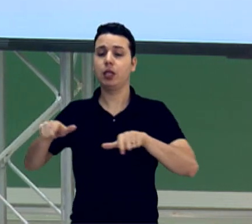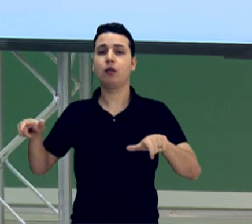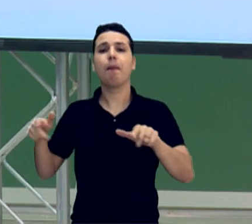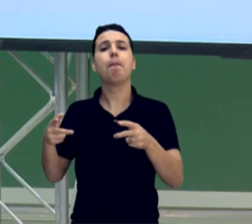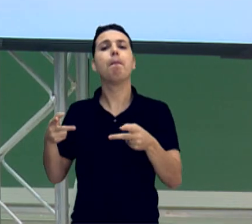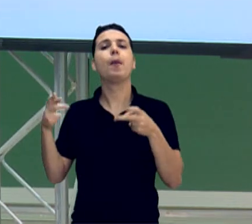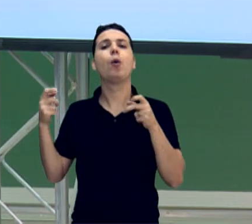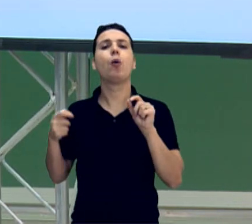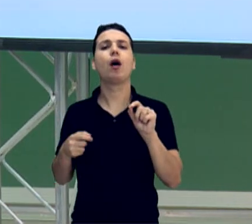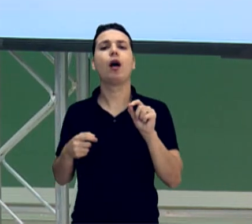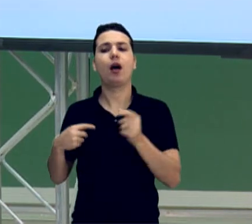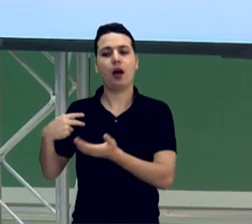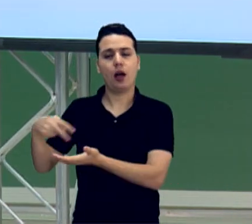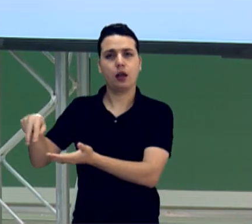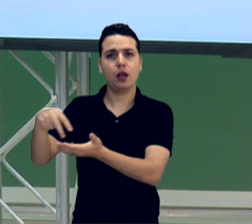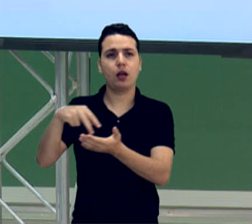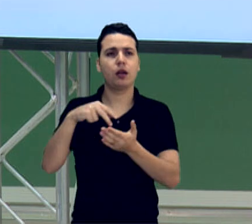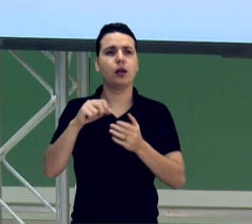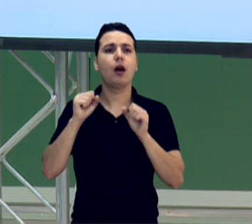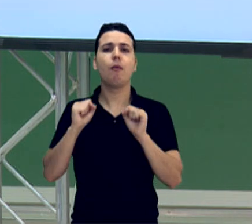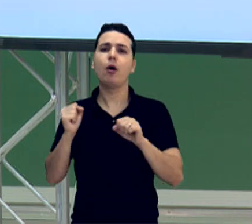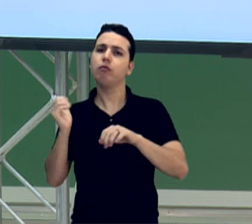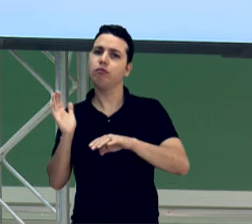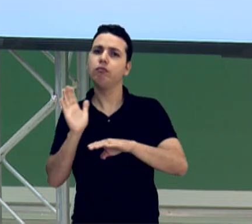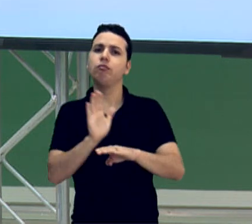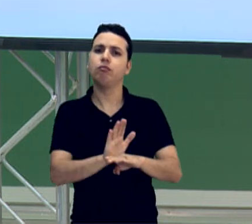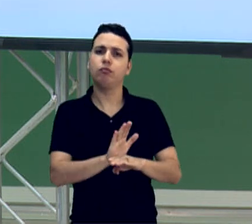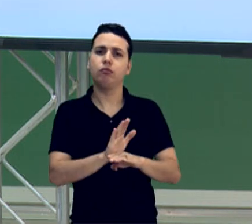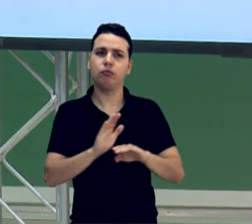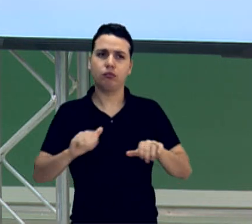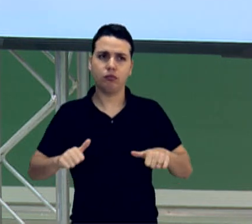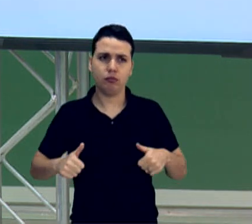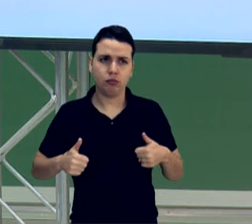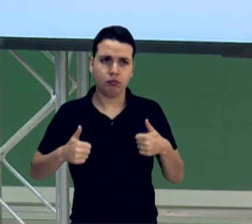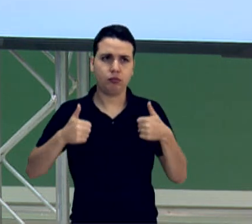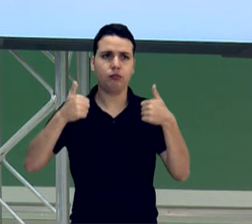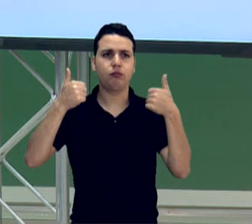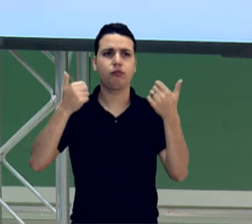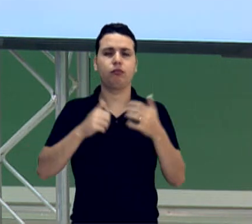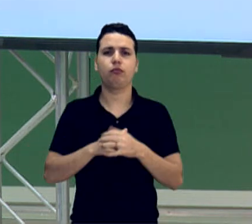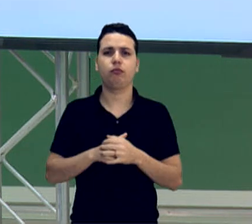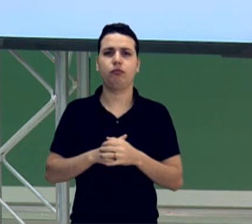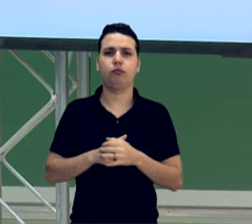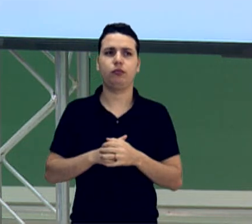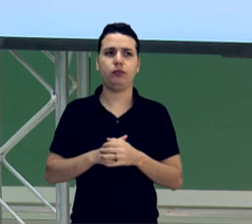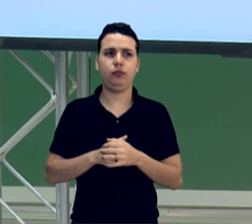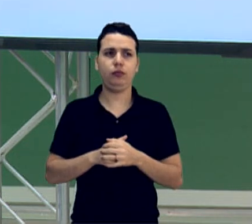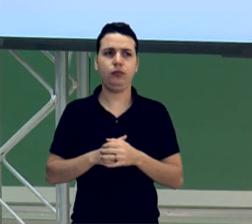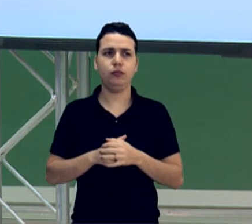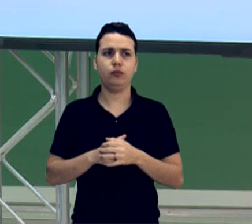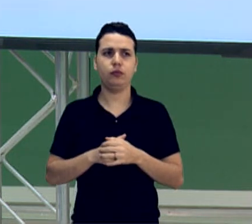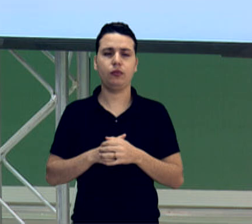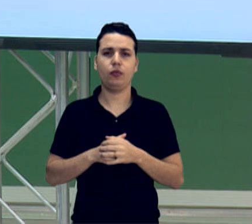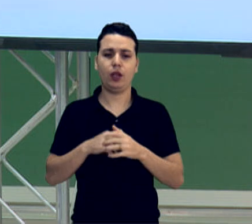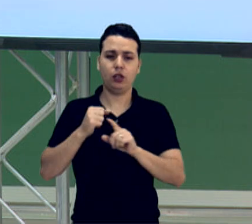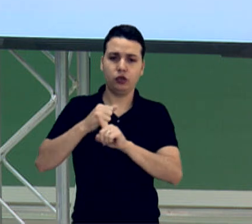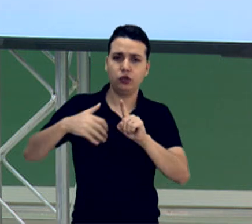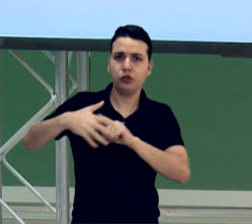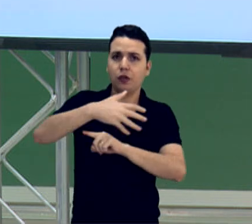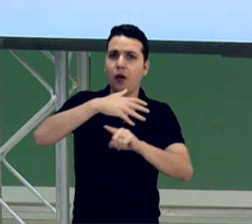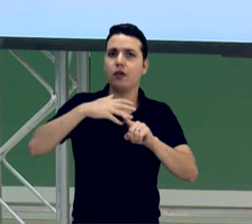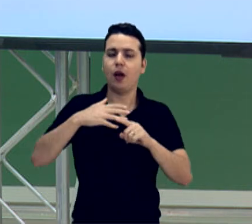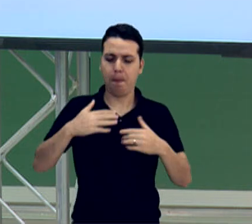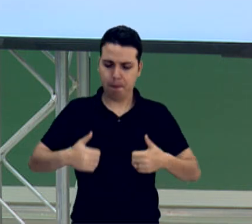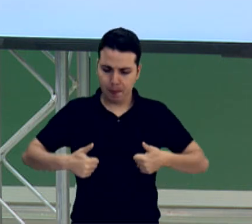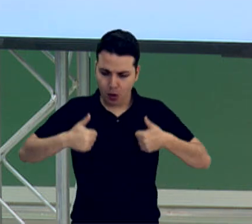que a dança pode contribuir, sim, com a melhora física, emocional, social da pessoa, né?